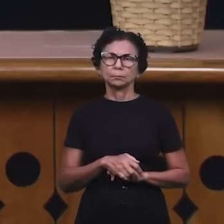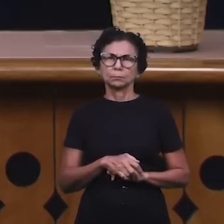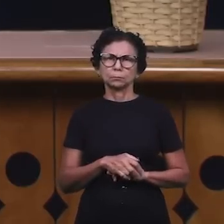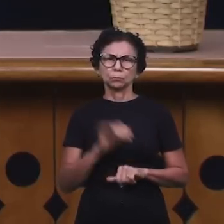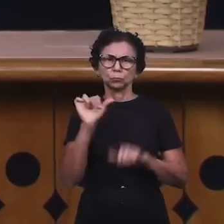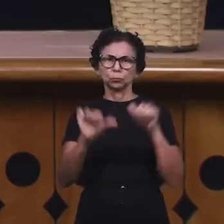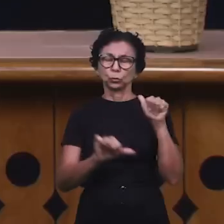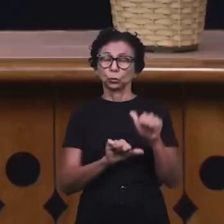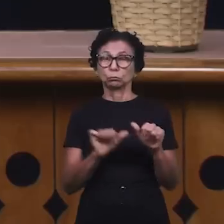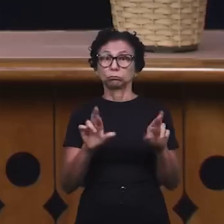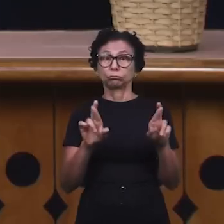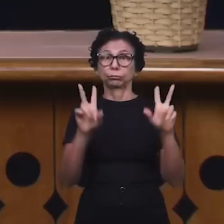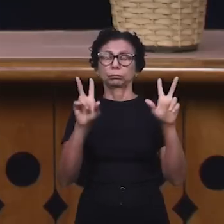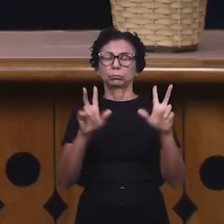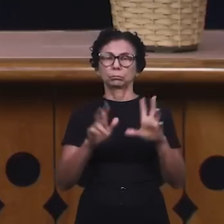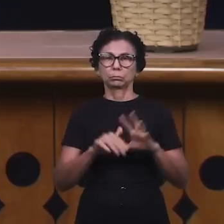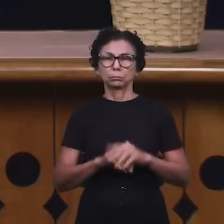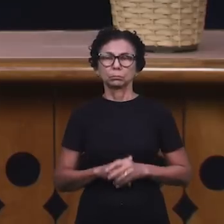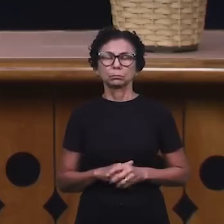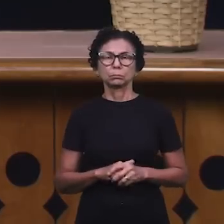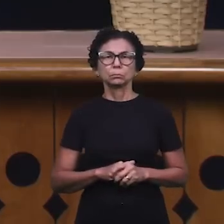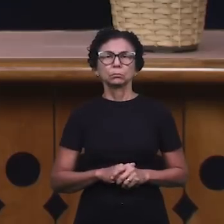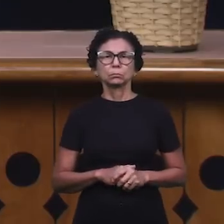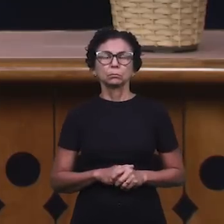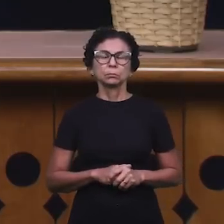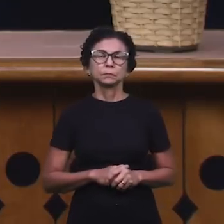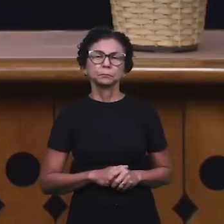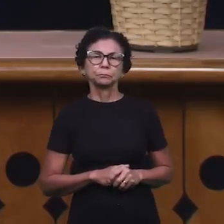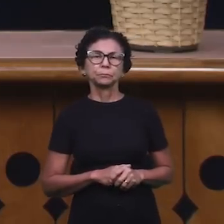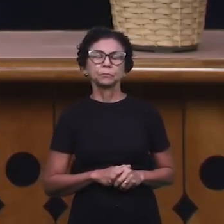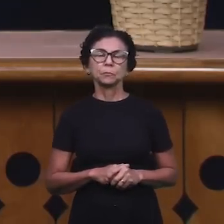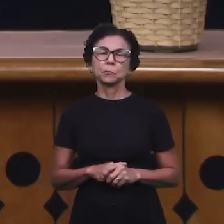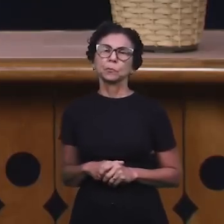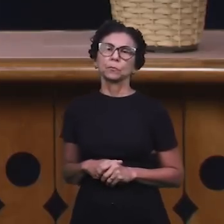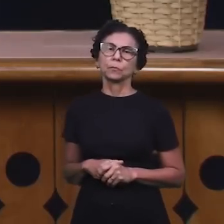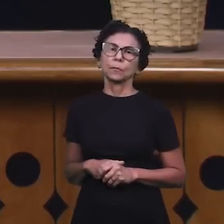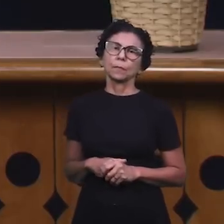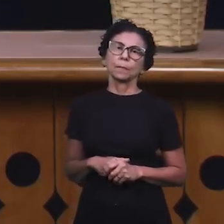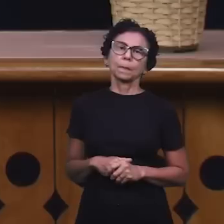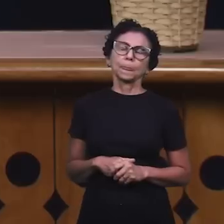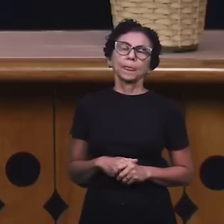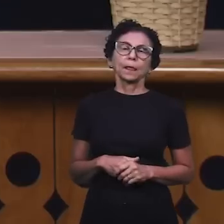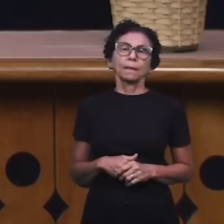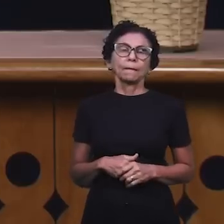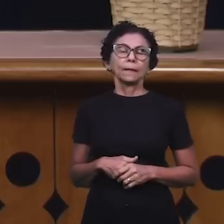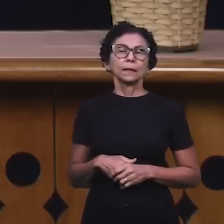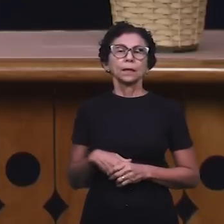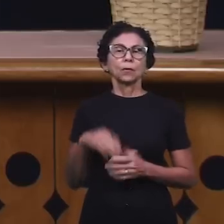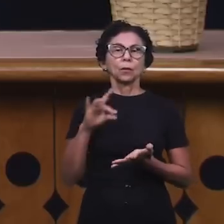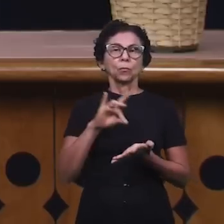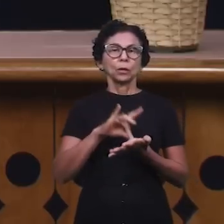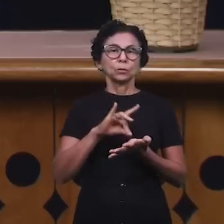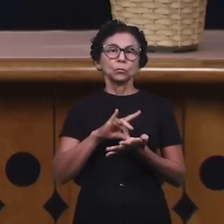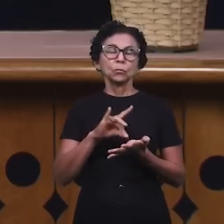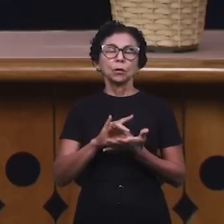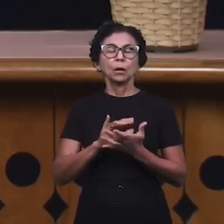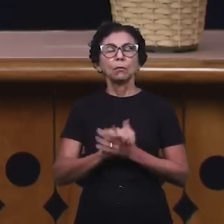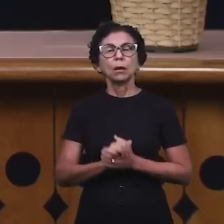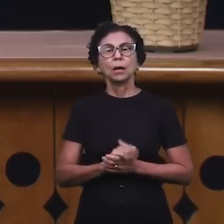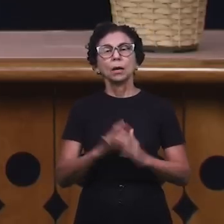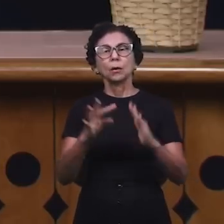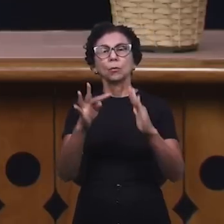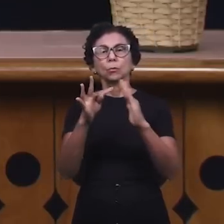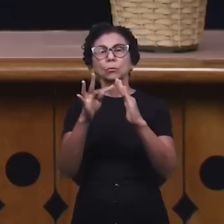é? Mas o primeiro templo foi destruído e esse seria o templo da época ainda de Zorobabel,